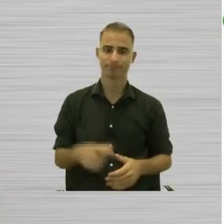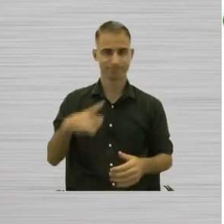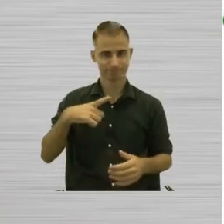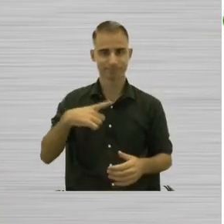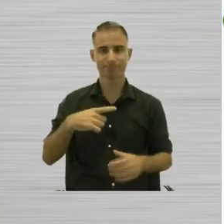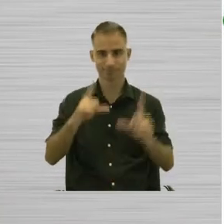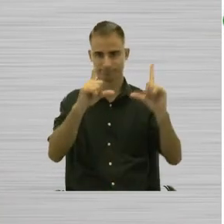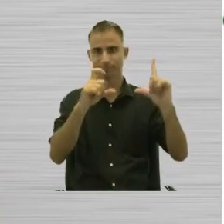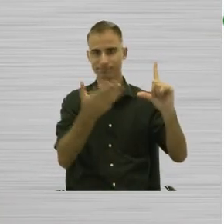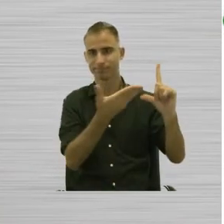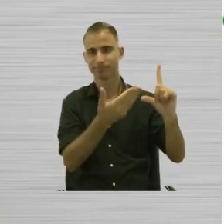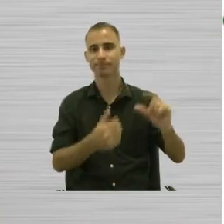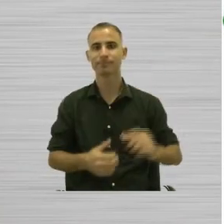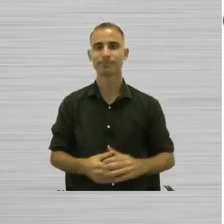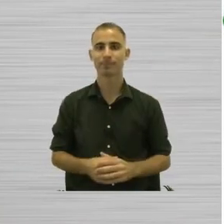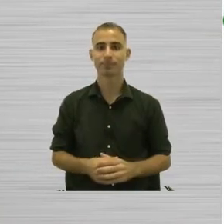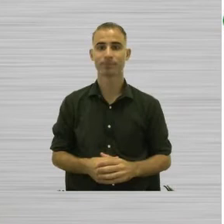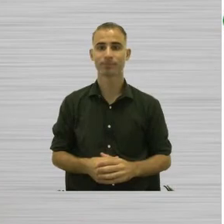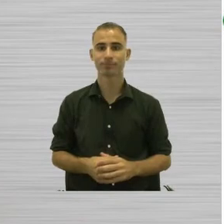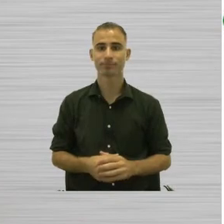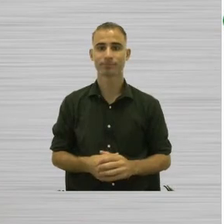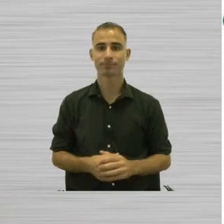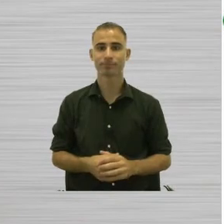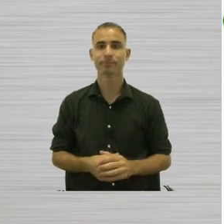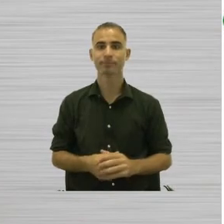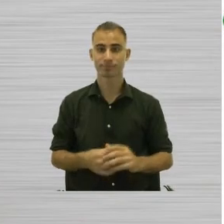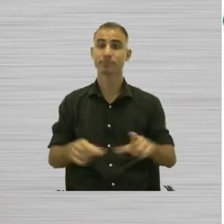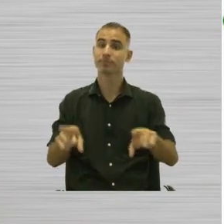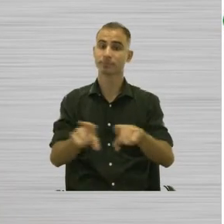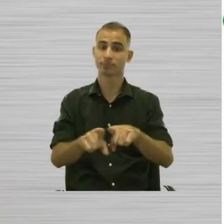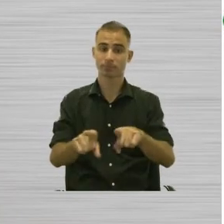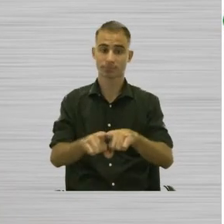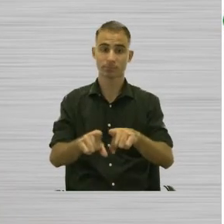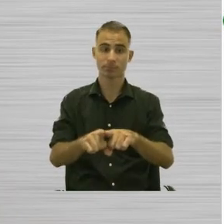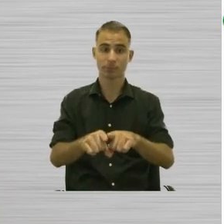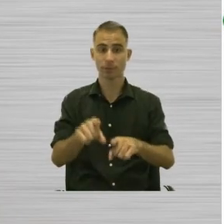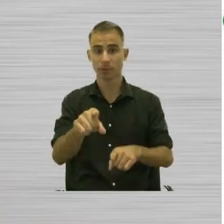os pacientes do município que vão fazer ultrassonografia.